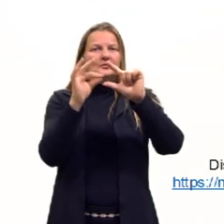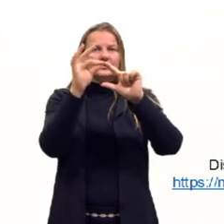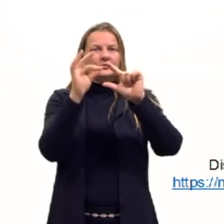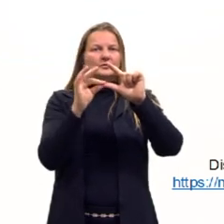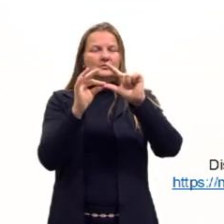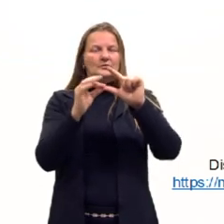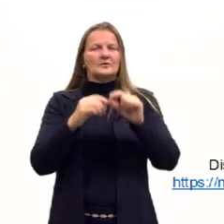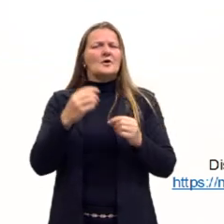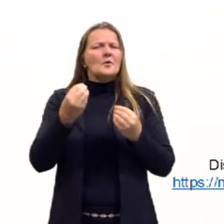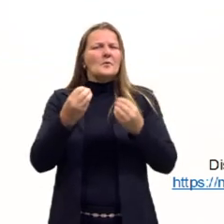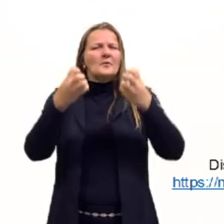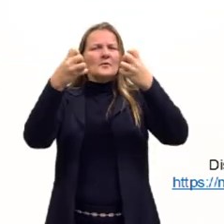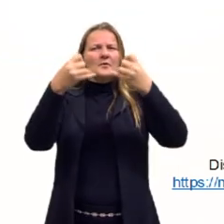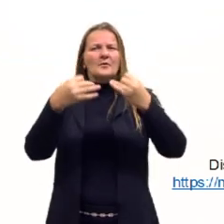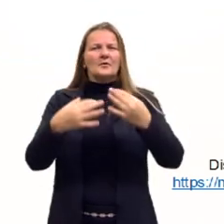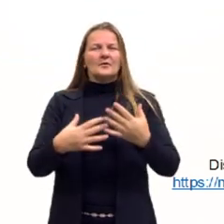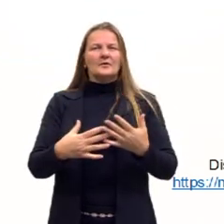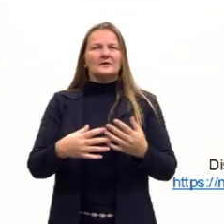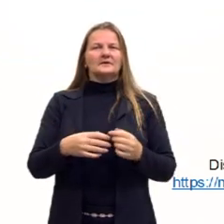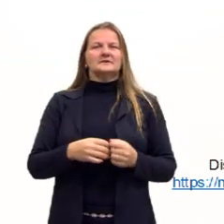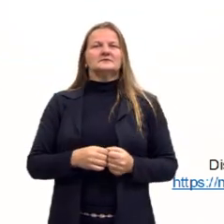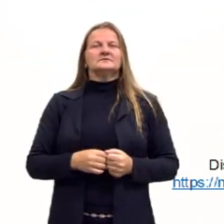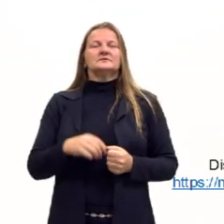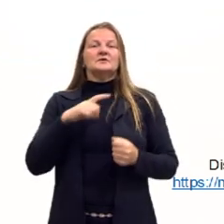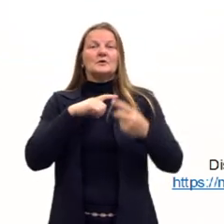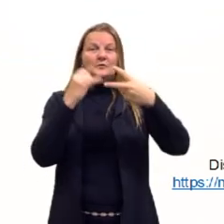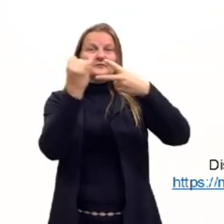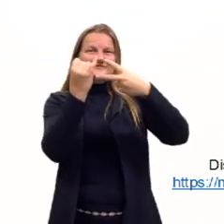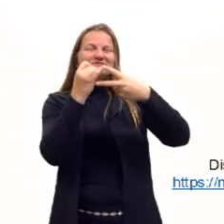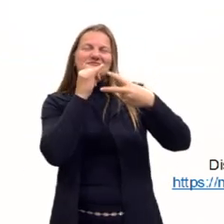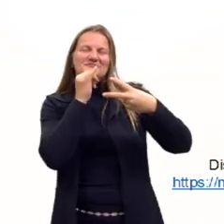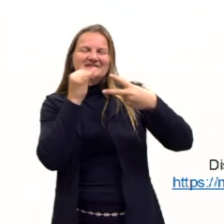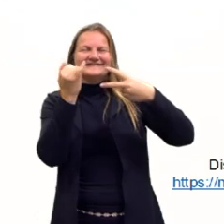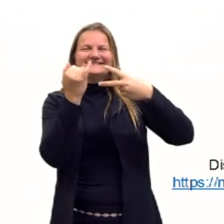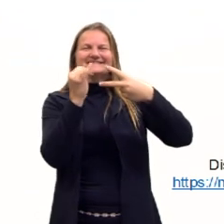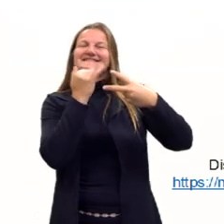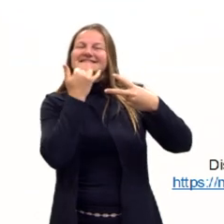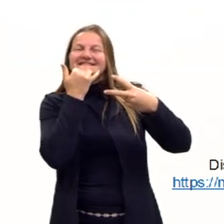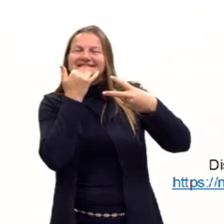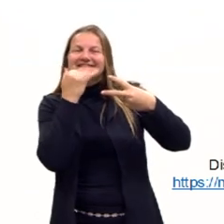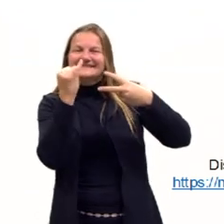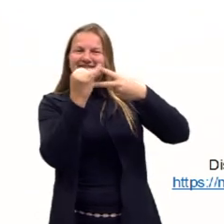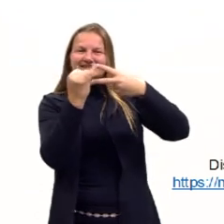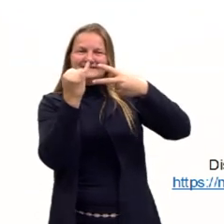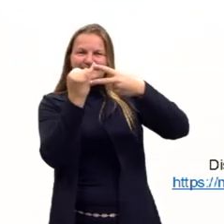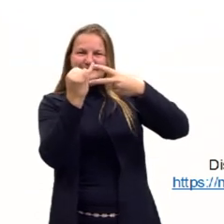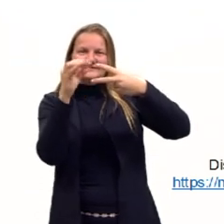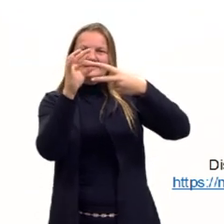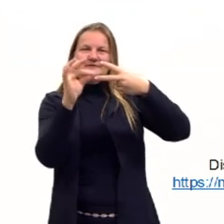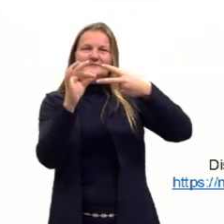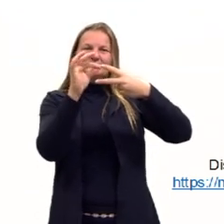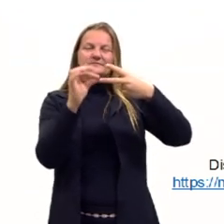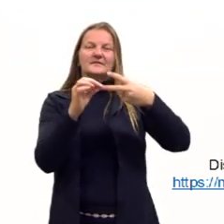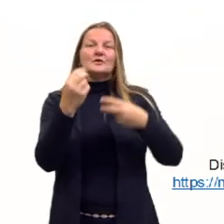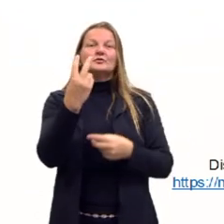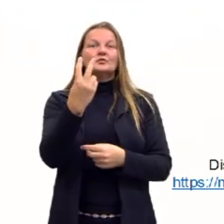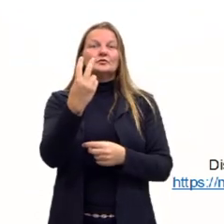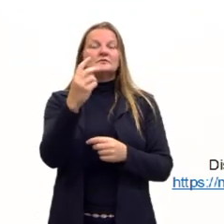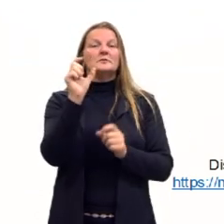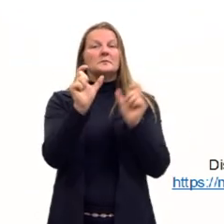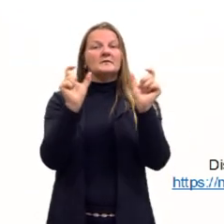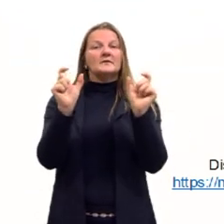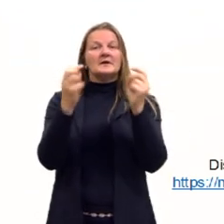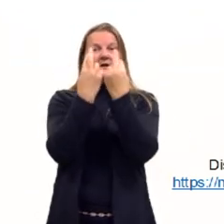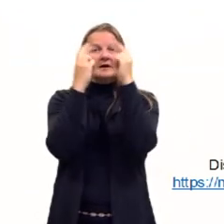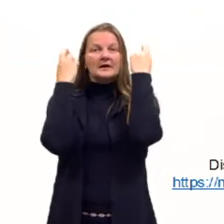constituídas por segmentos de reta a palavra polígono ela de vem do grego e constitui a união de dois termos